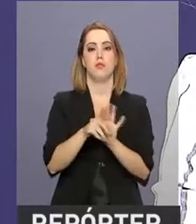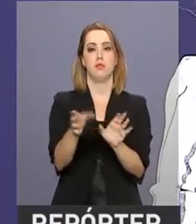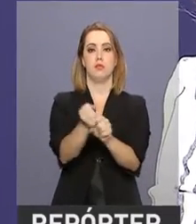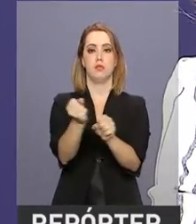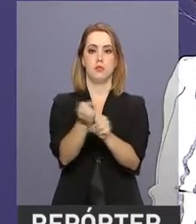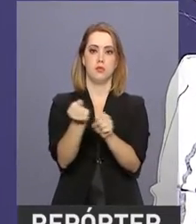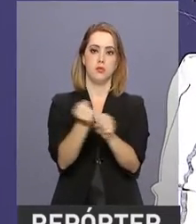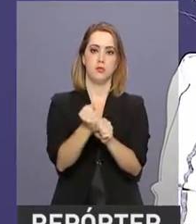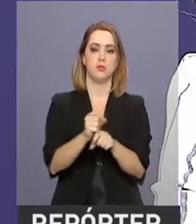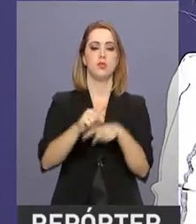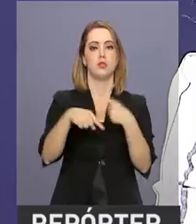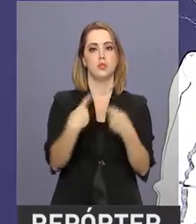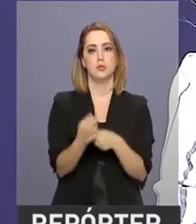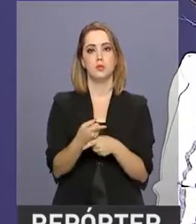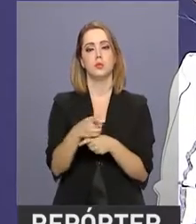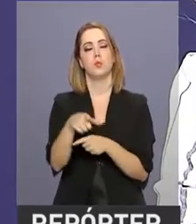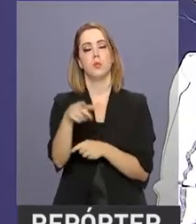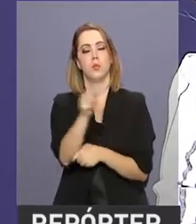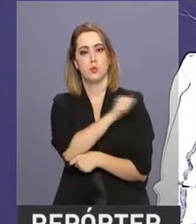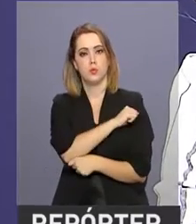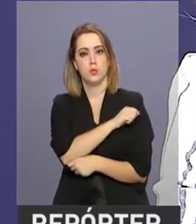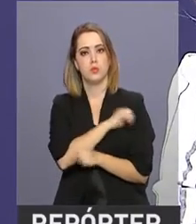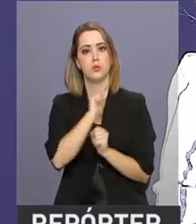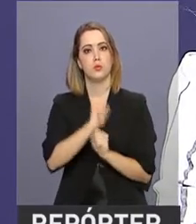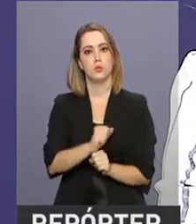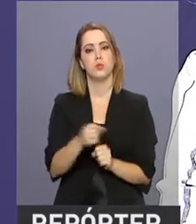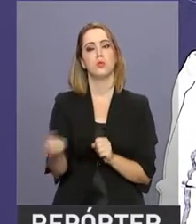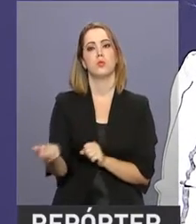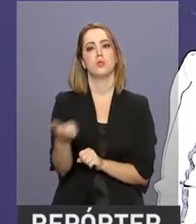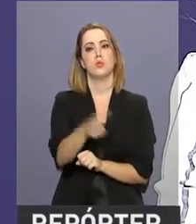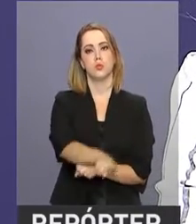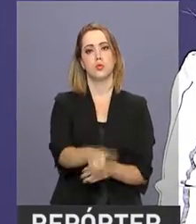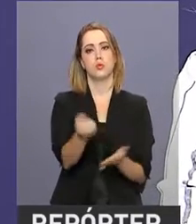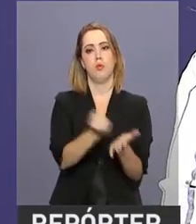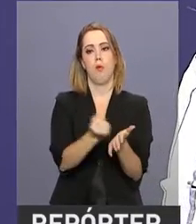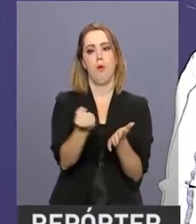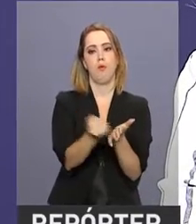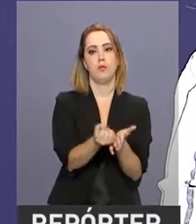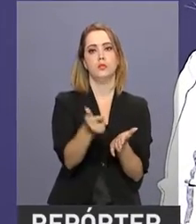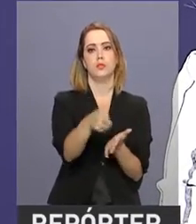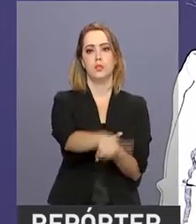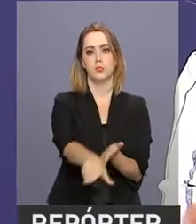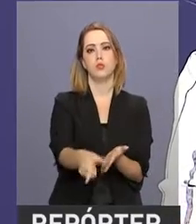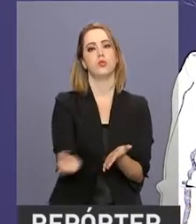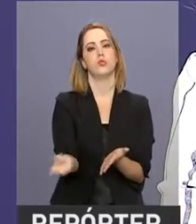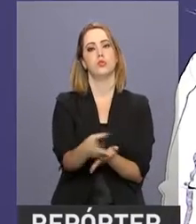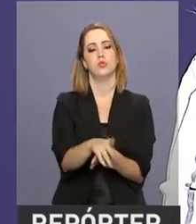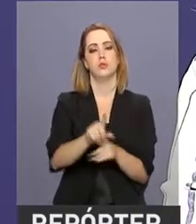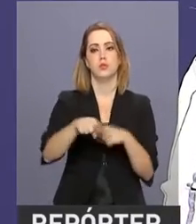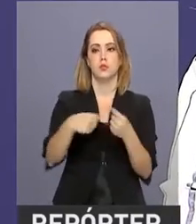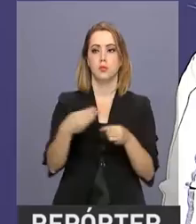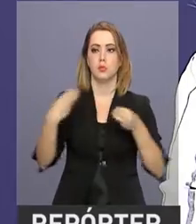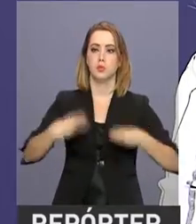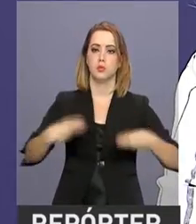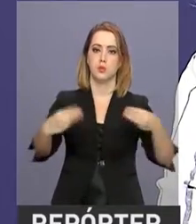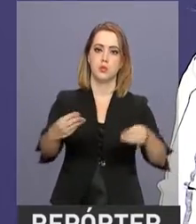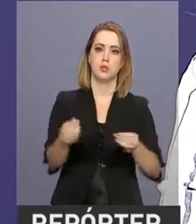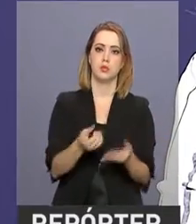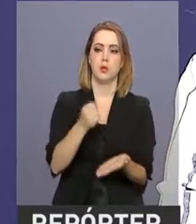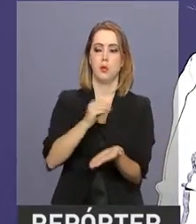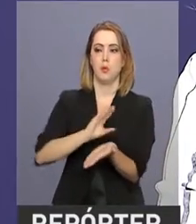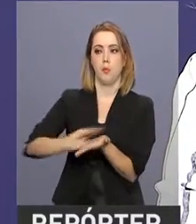renovados os seus contratos e o mec possa ressarcir as instituições que nesse período de três